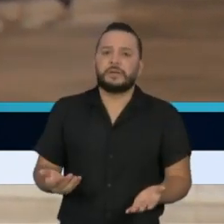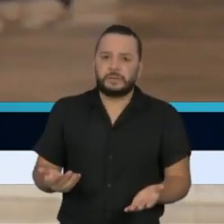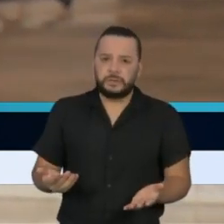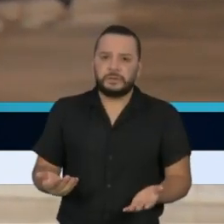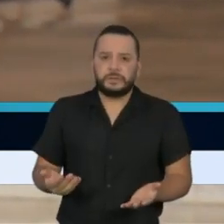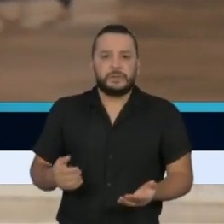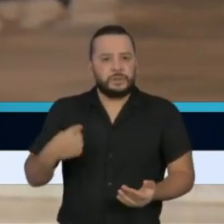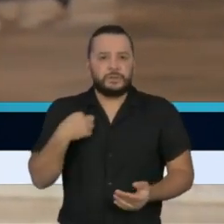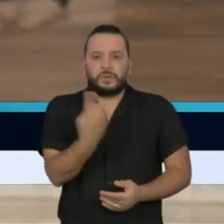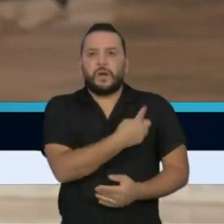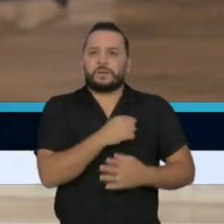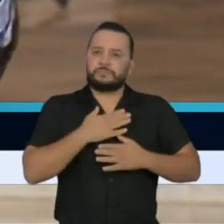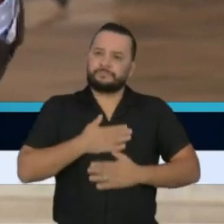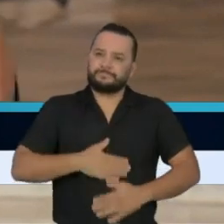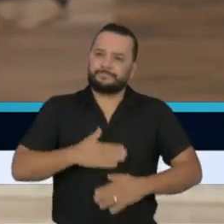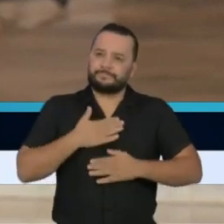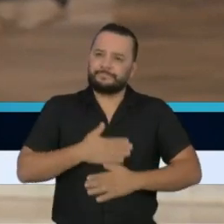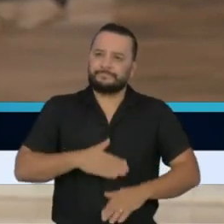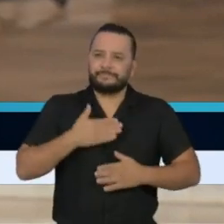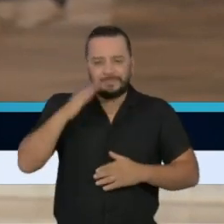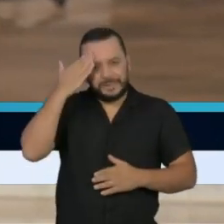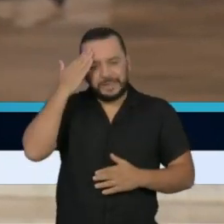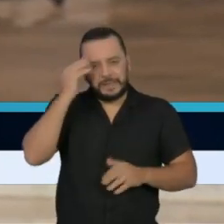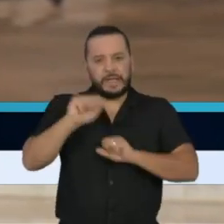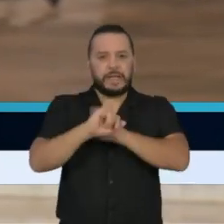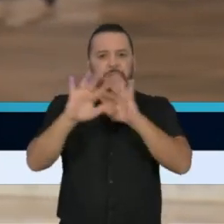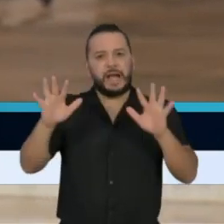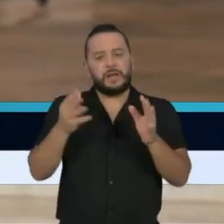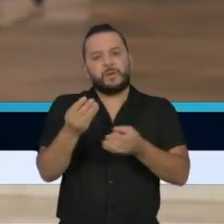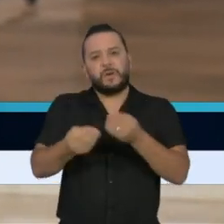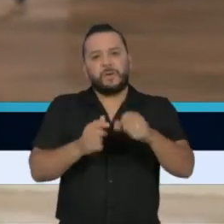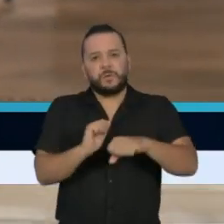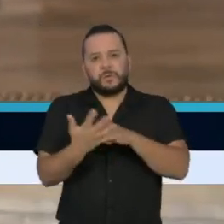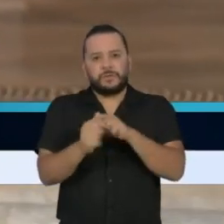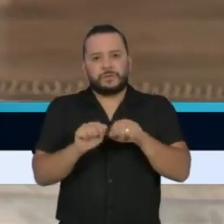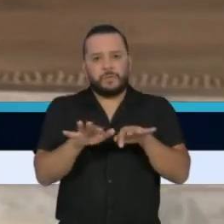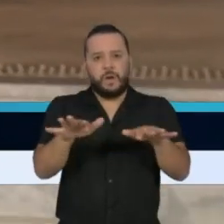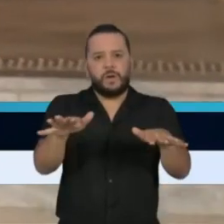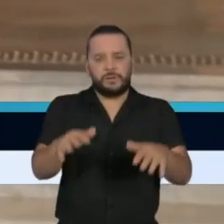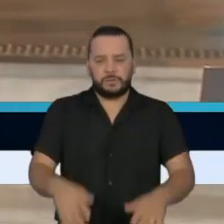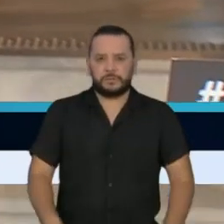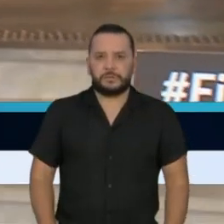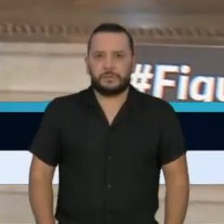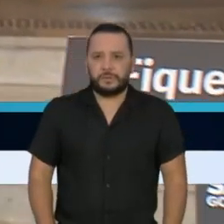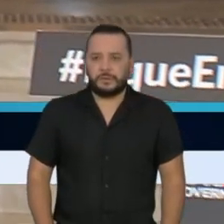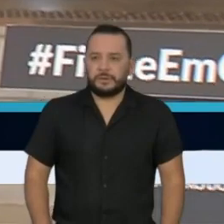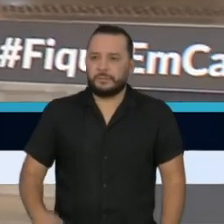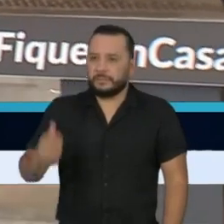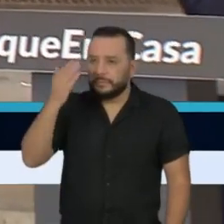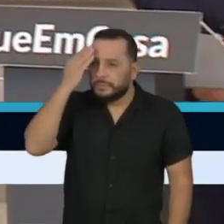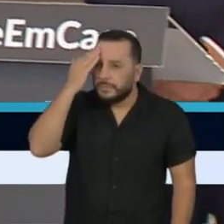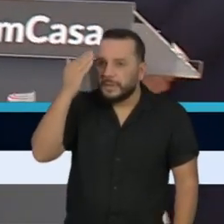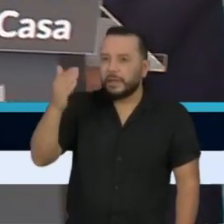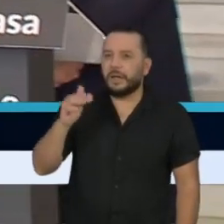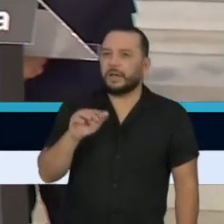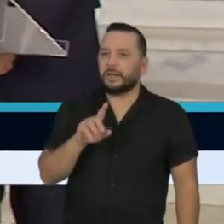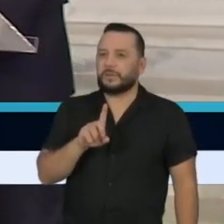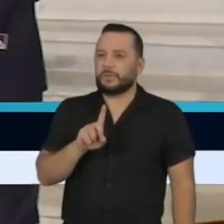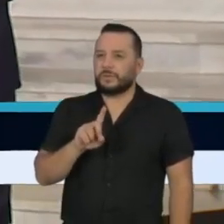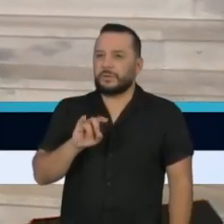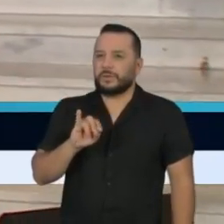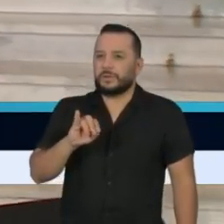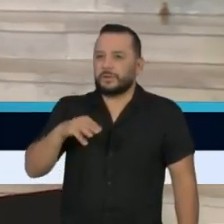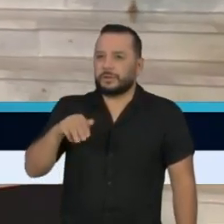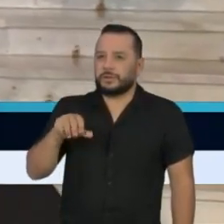tranquilidade para que nós tenhamos uma visão clara da evolução da epidemia. Obrigado, doutor Dimas Covas. Agora saímos